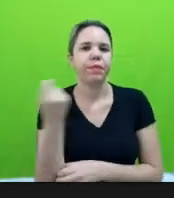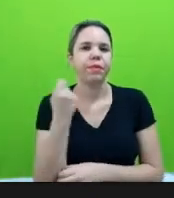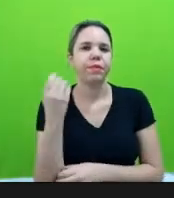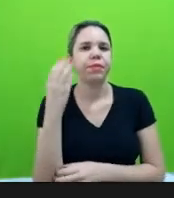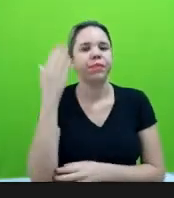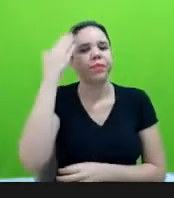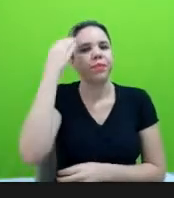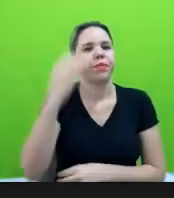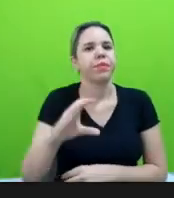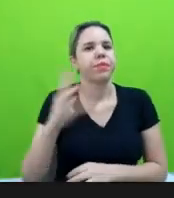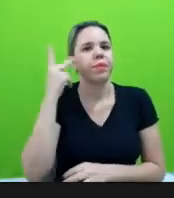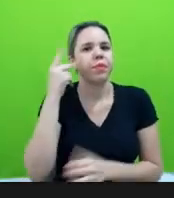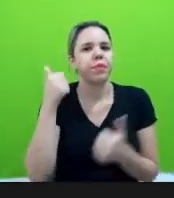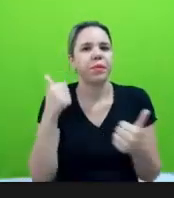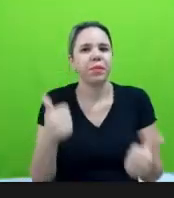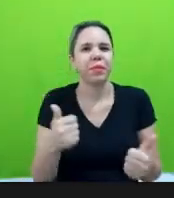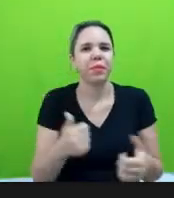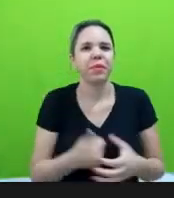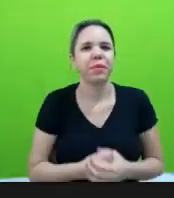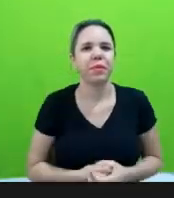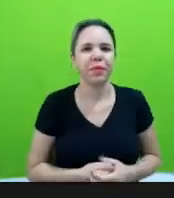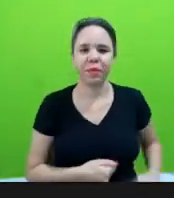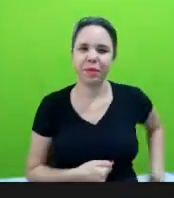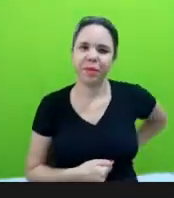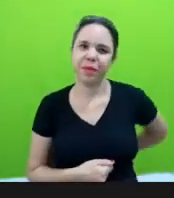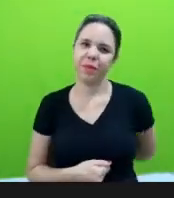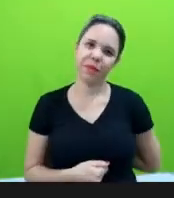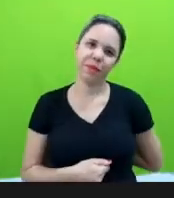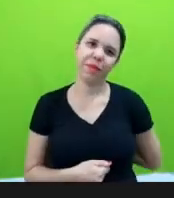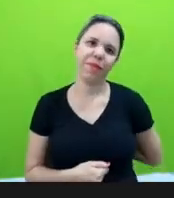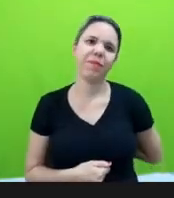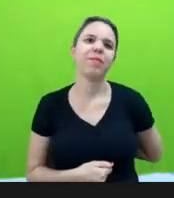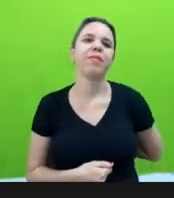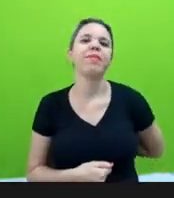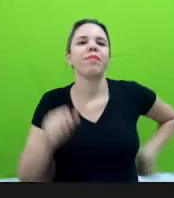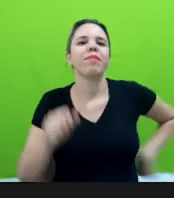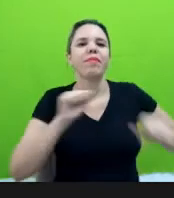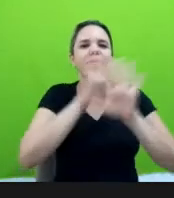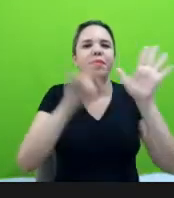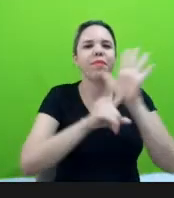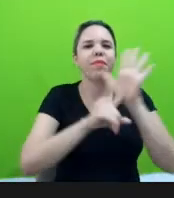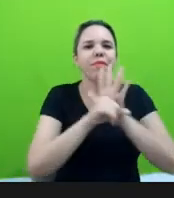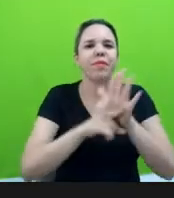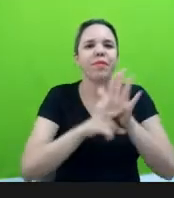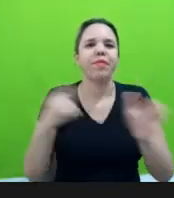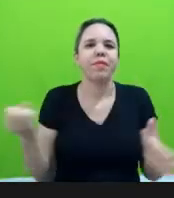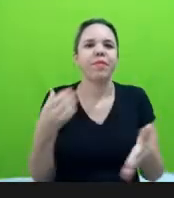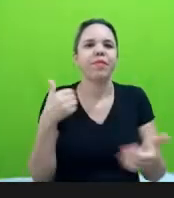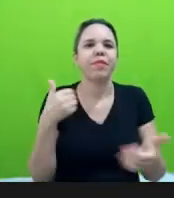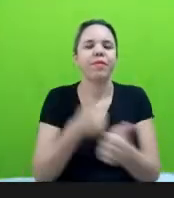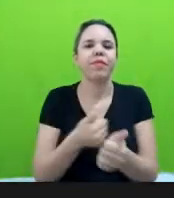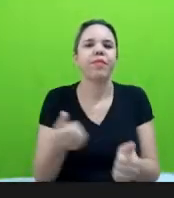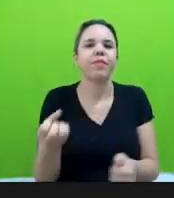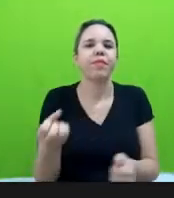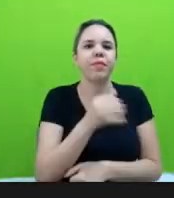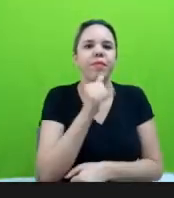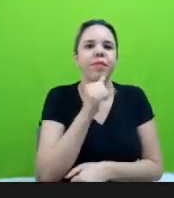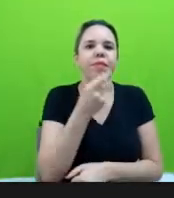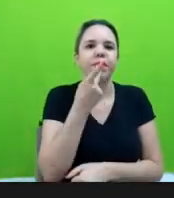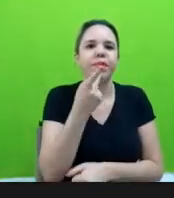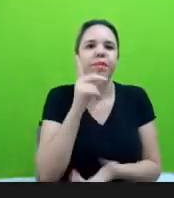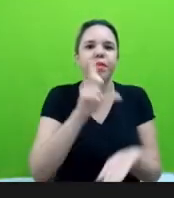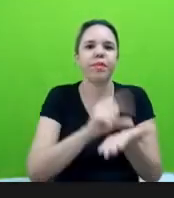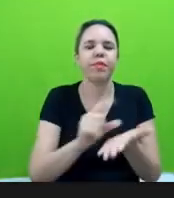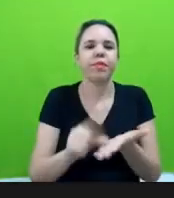todo mundo bem. E é sempre bom a gente deixar claro que, assim, tem pesquisa recente, foi até citada no artigo do